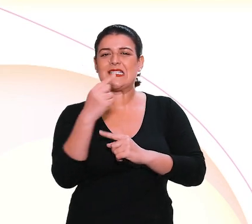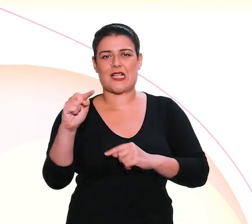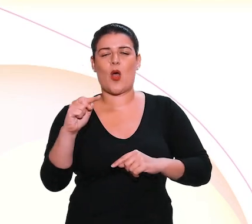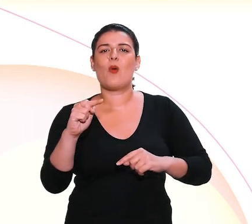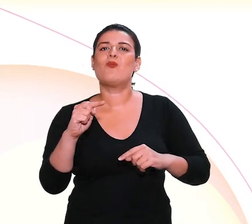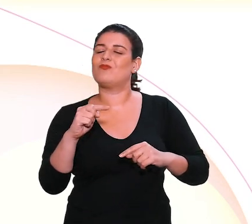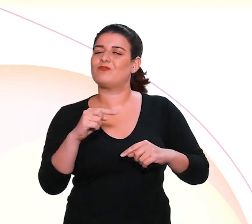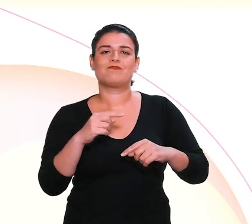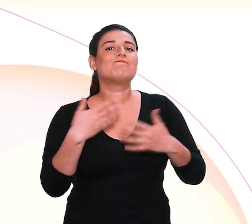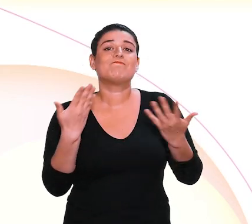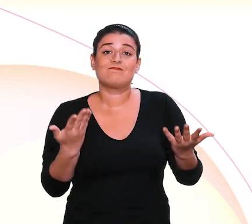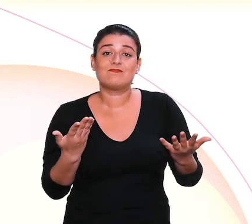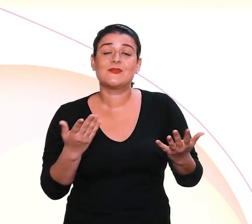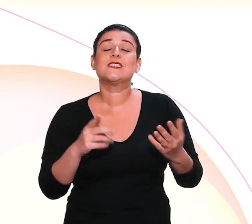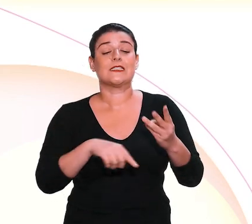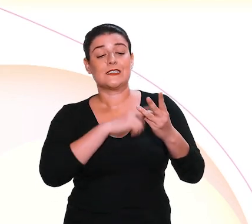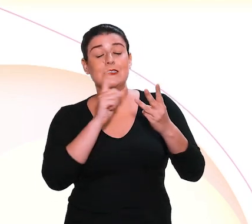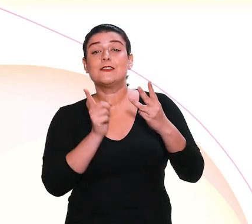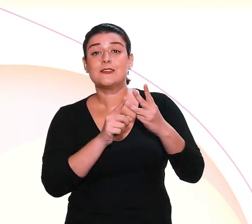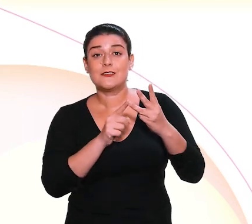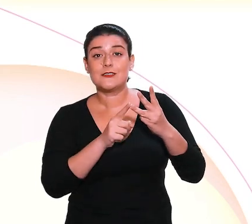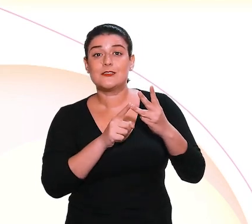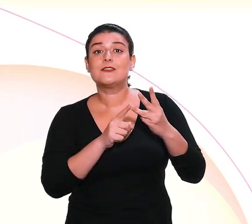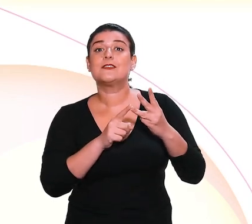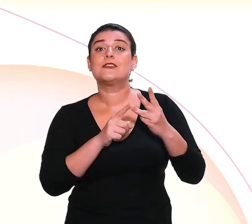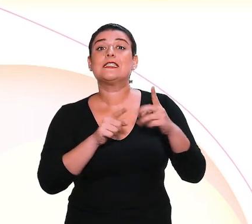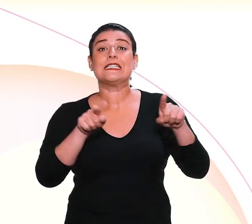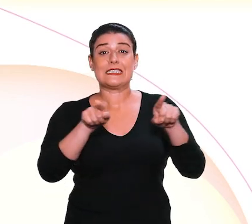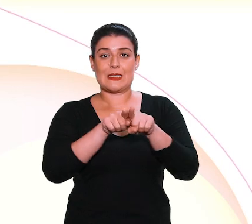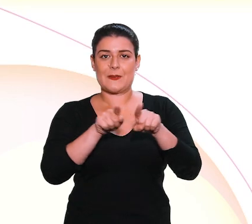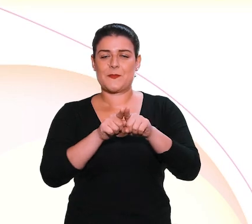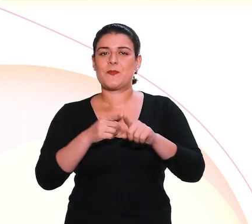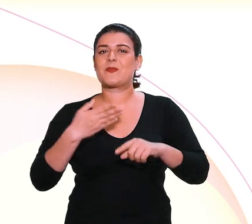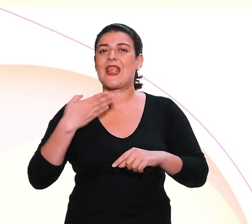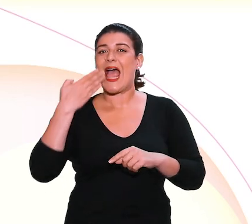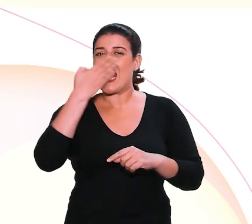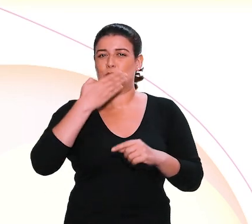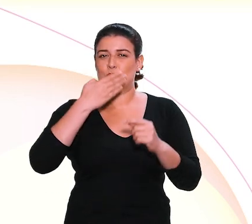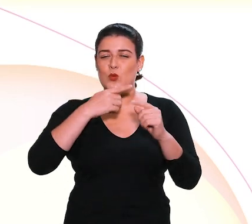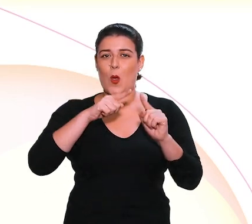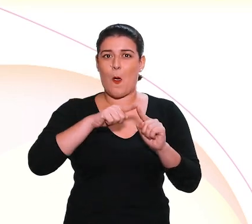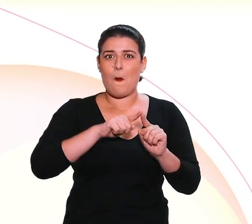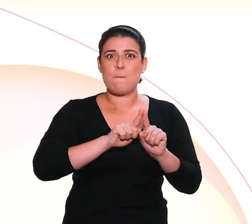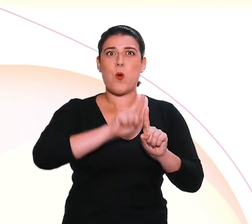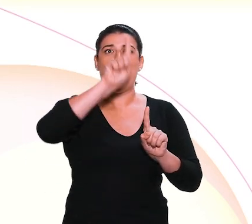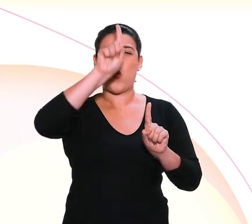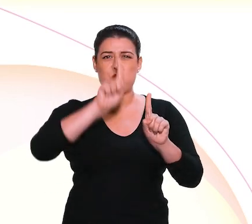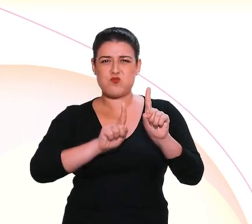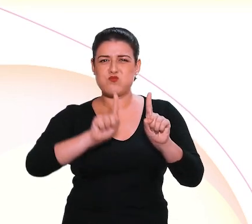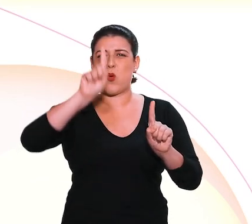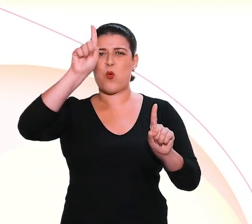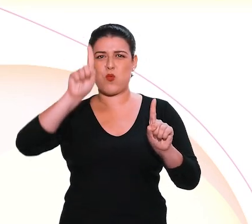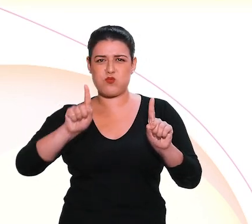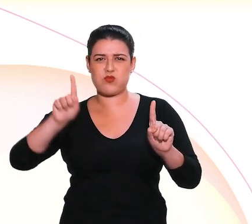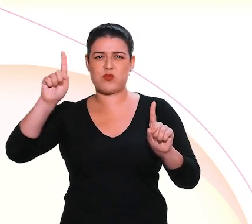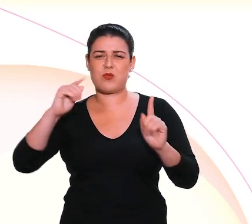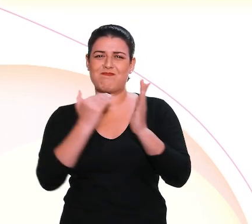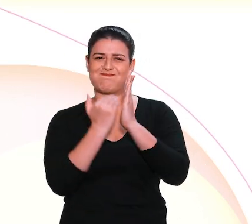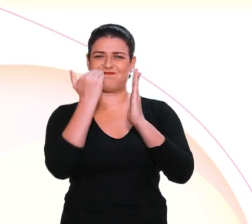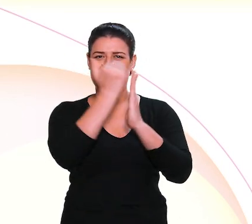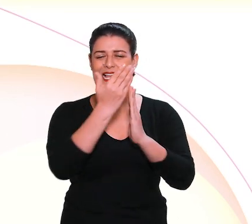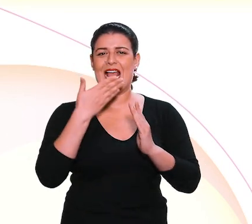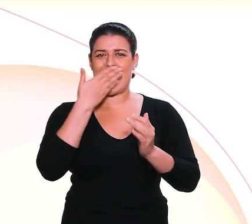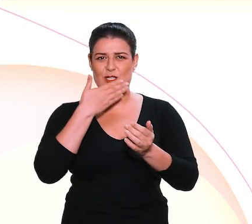batalha desleal. E por fim, os próprios picos hiperglicêmicos, ou seja, o excesso de açúcar no